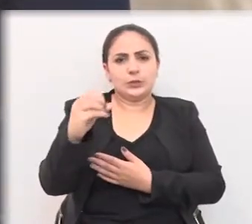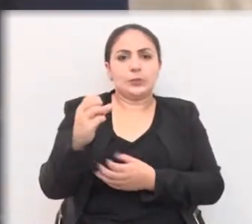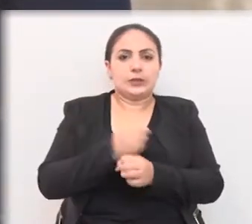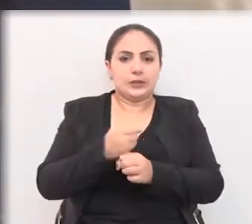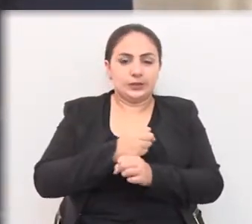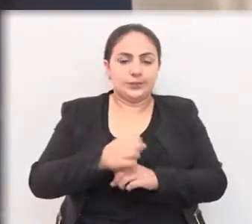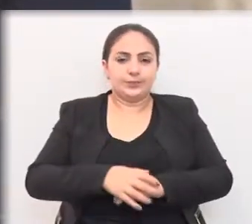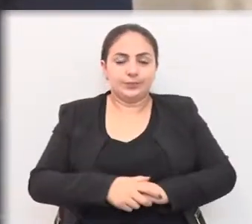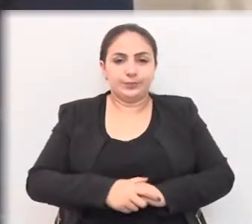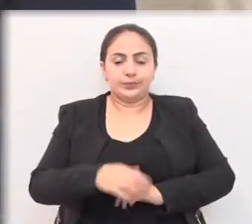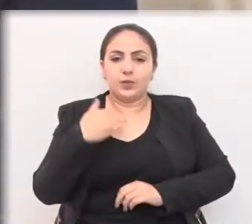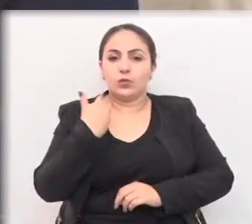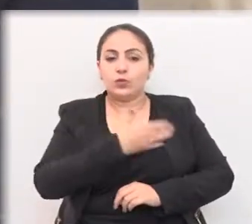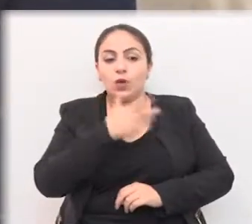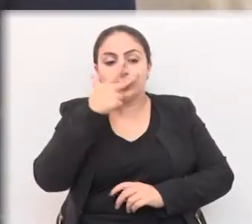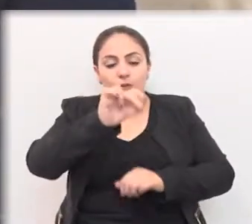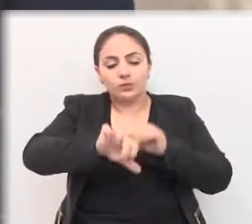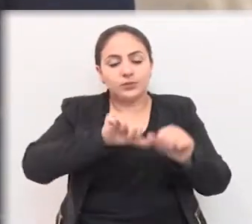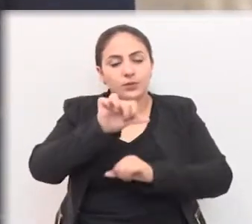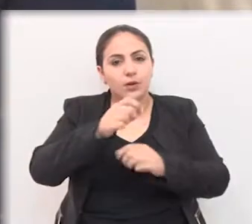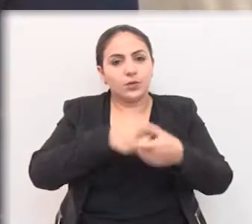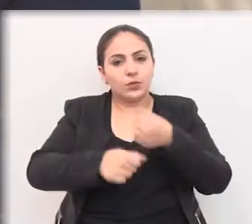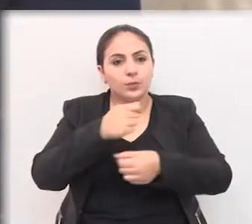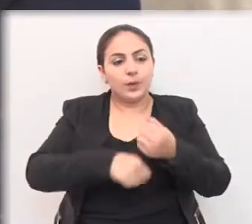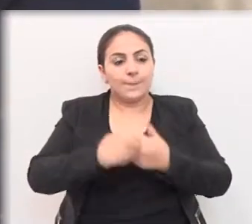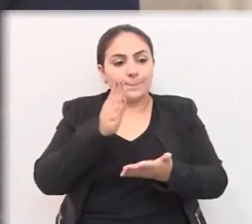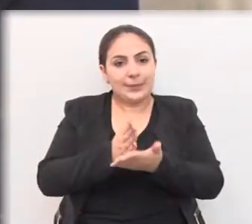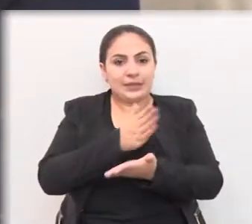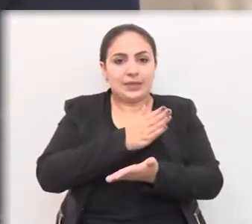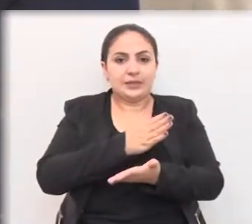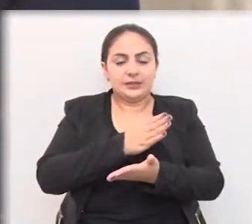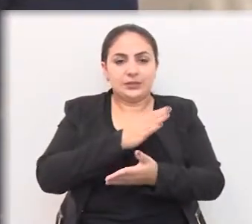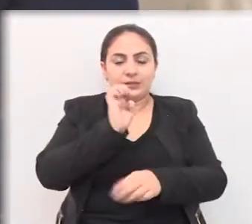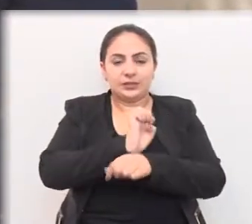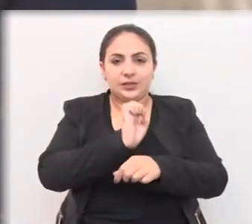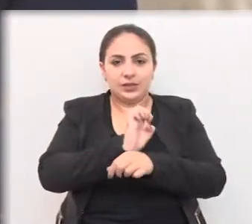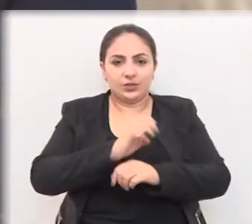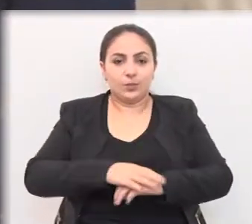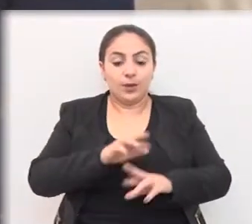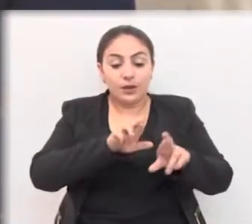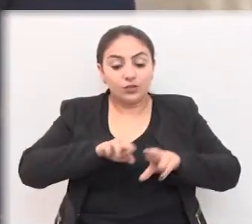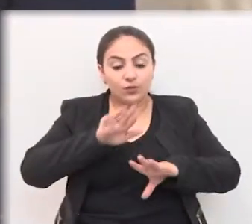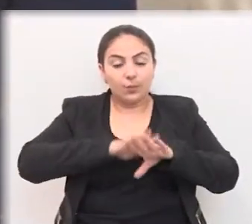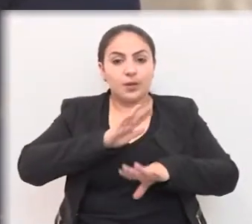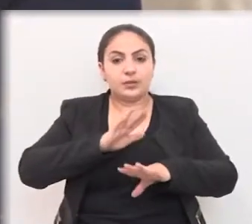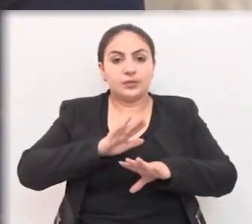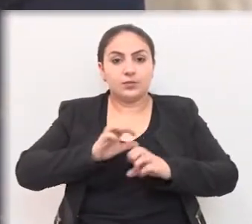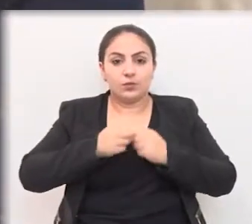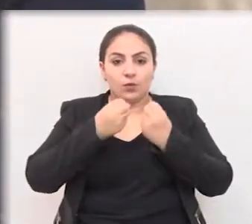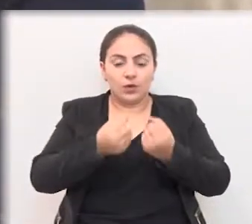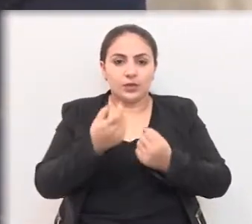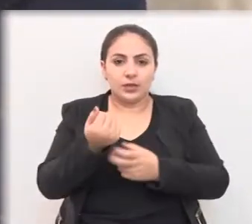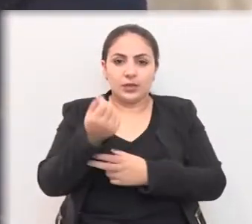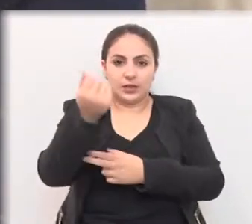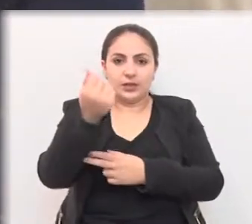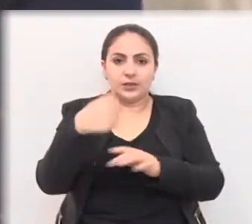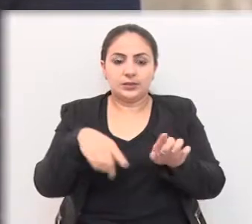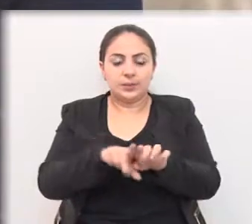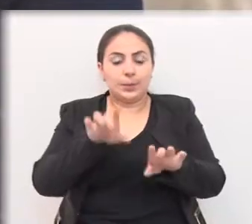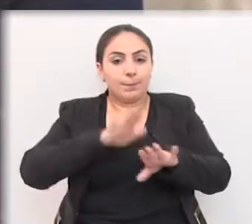nos últimos 50 anos. Nós vamos transformar economicamente a metade norte do Estado, numa região ainda mais forte, mais rica,